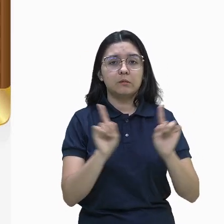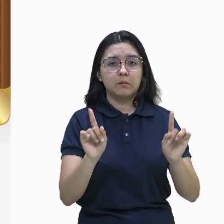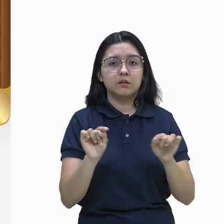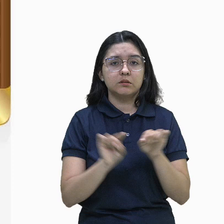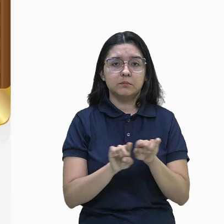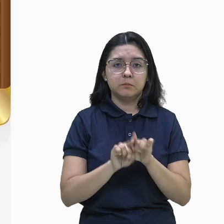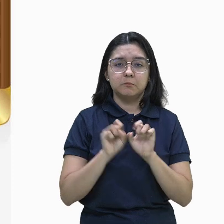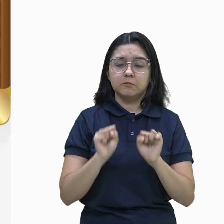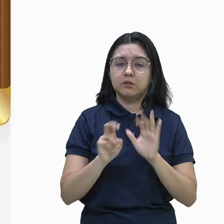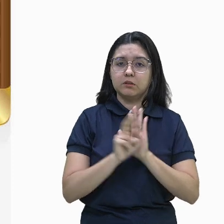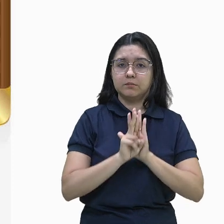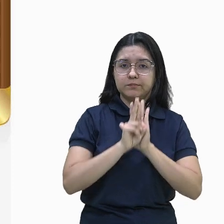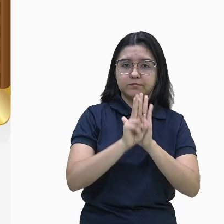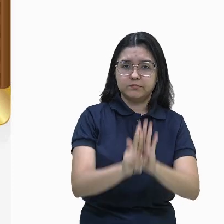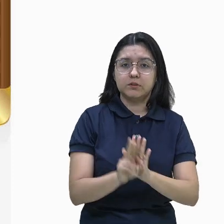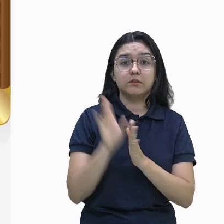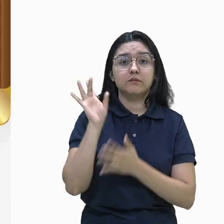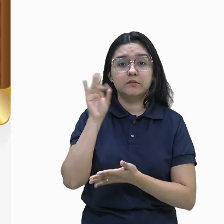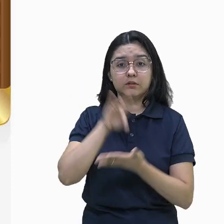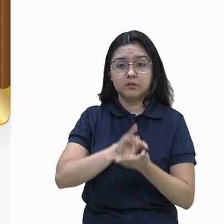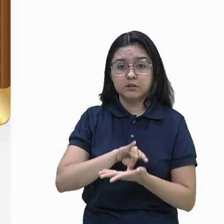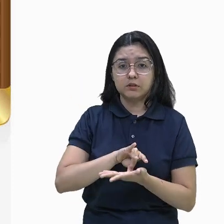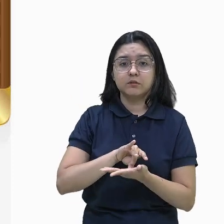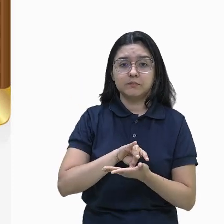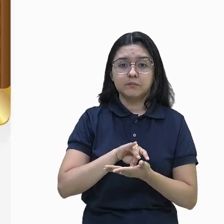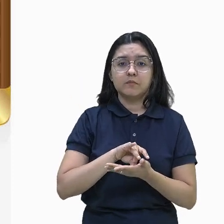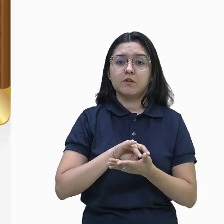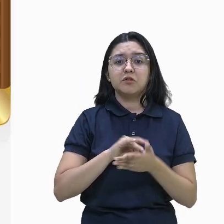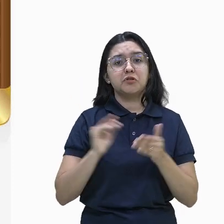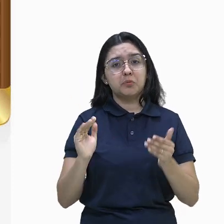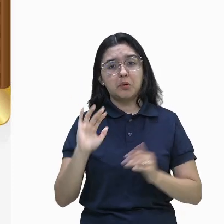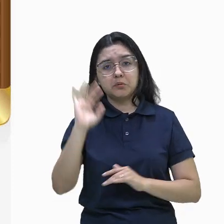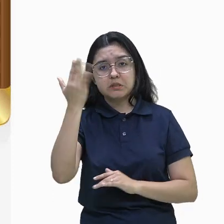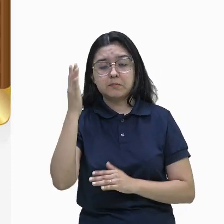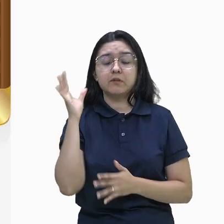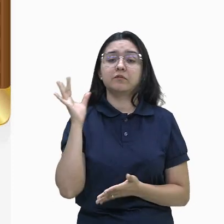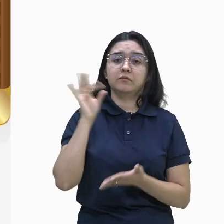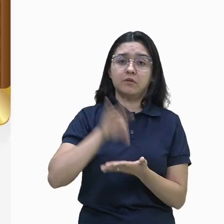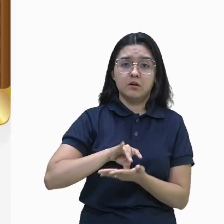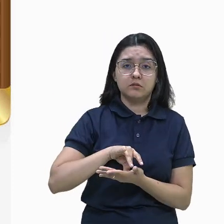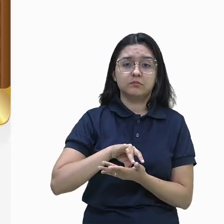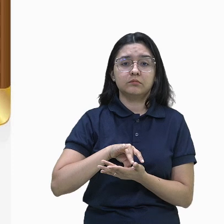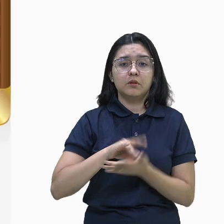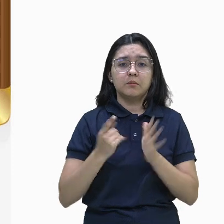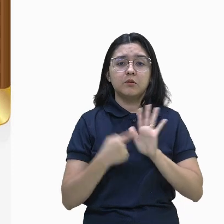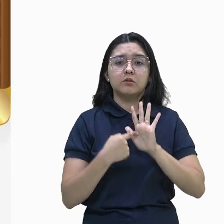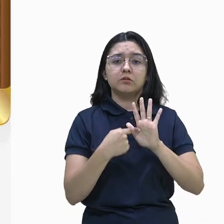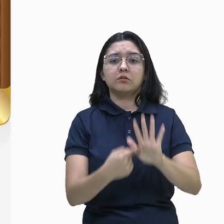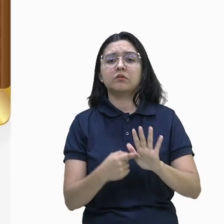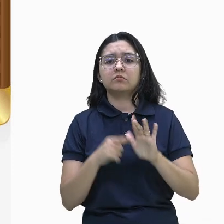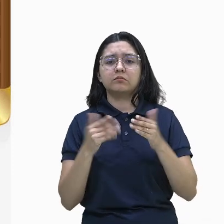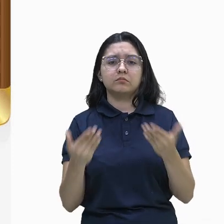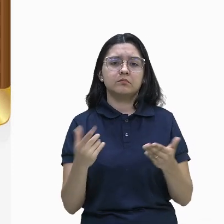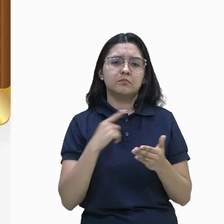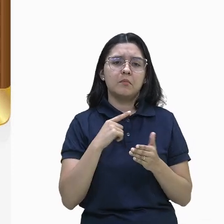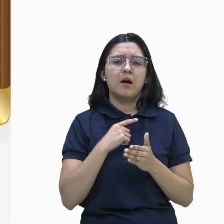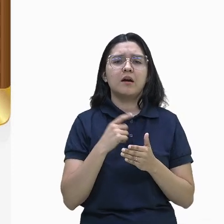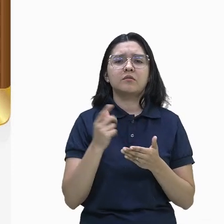ser uma representação real, de uma situação real, apresentada de uma forma